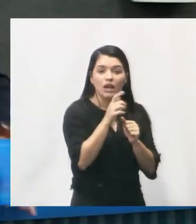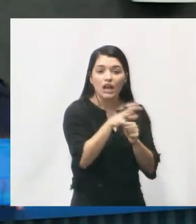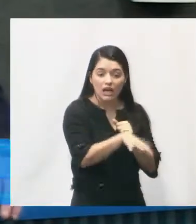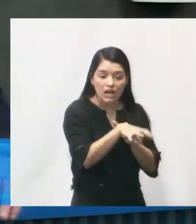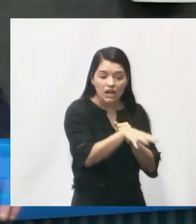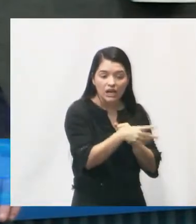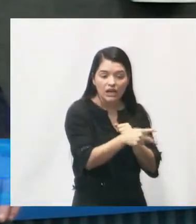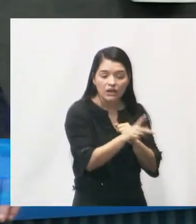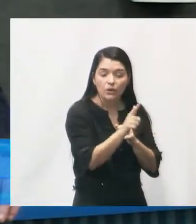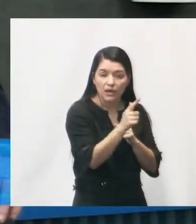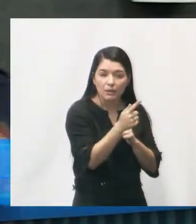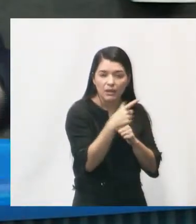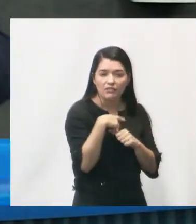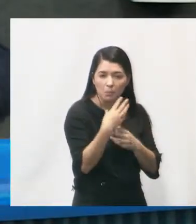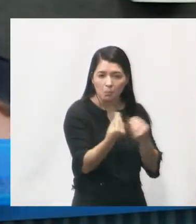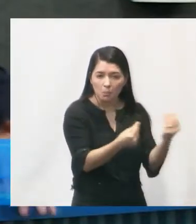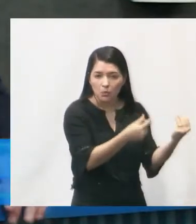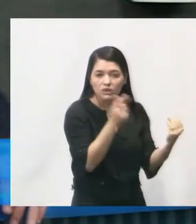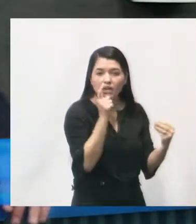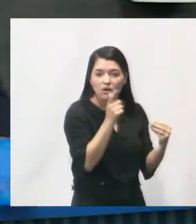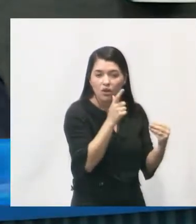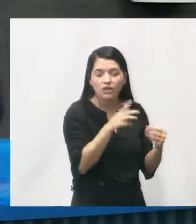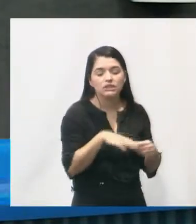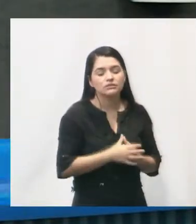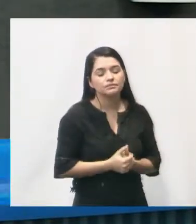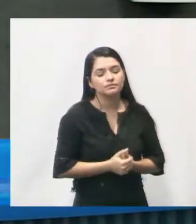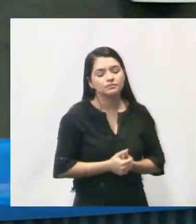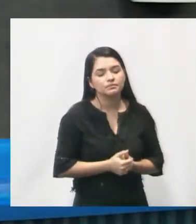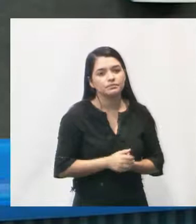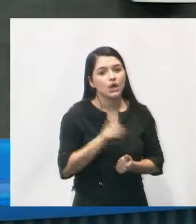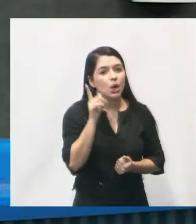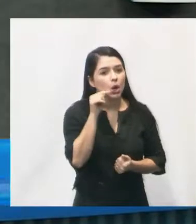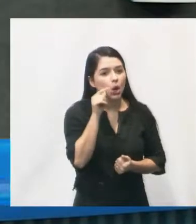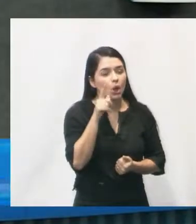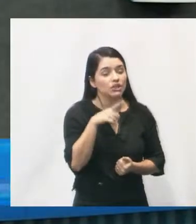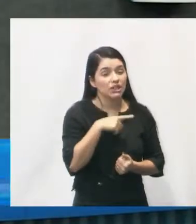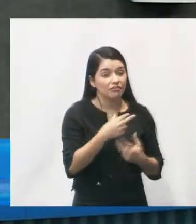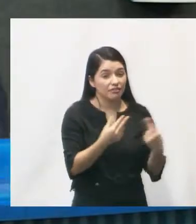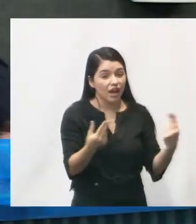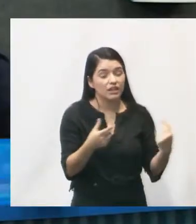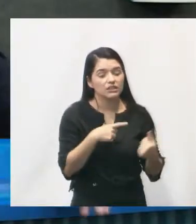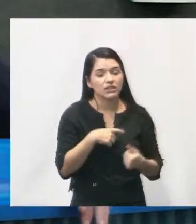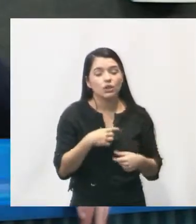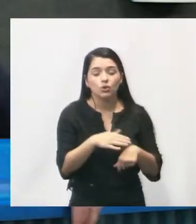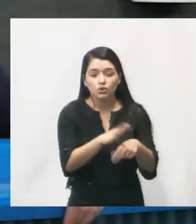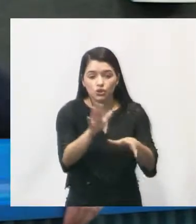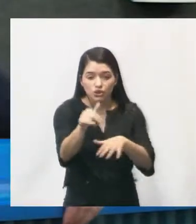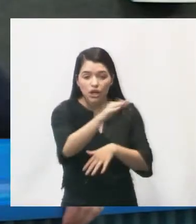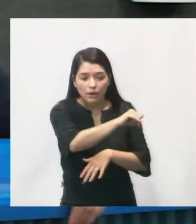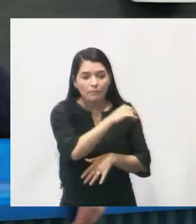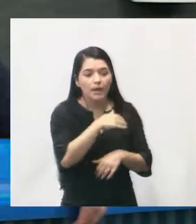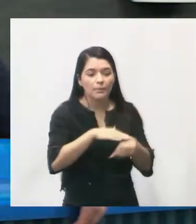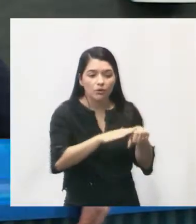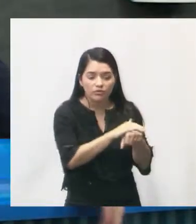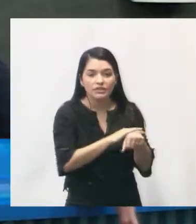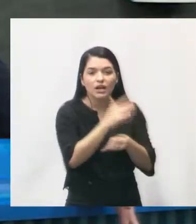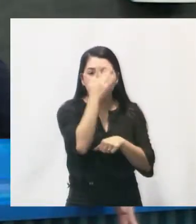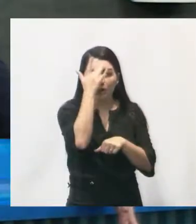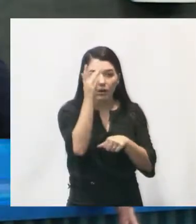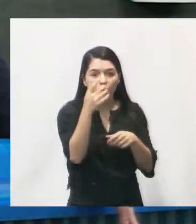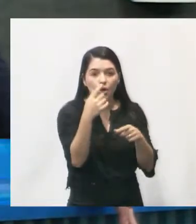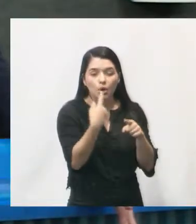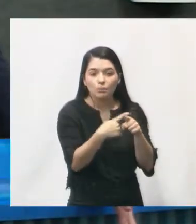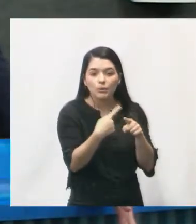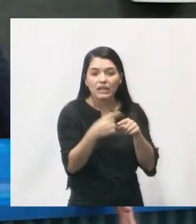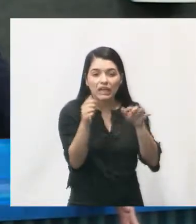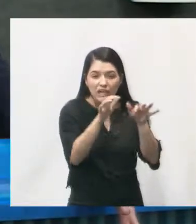comerciantes. Chamei todos para conversar diante dessa crise que os comércios vêm passando, Vaguinho. E